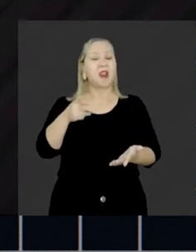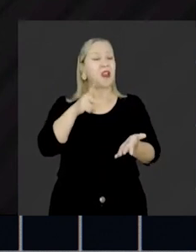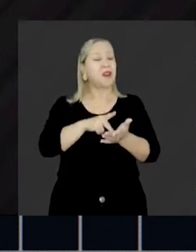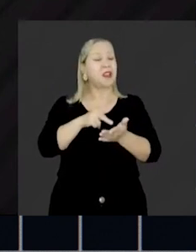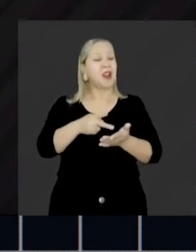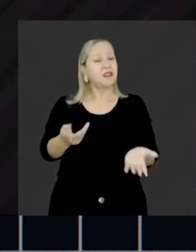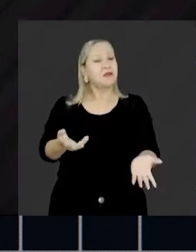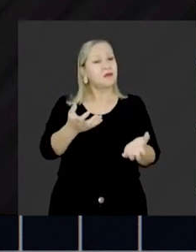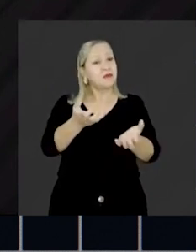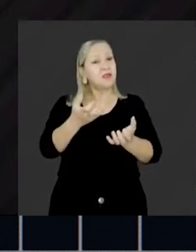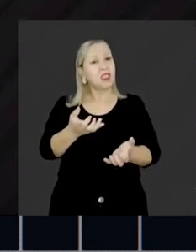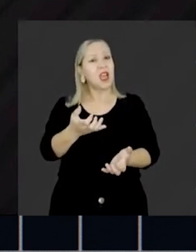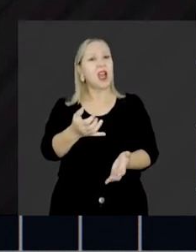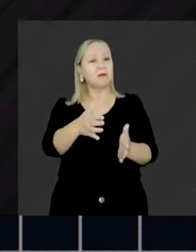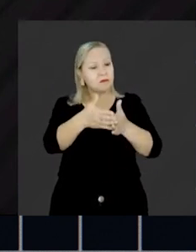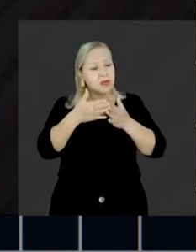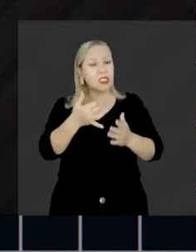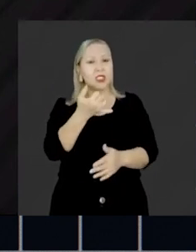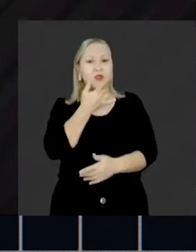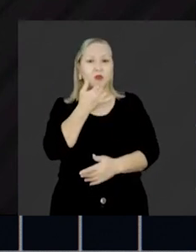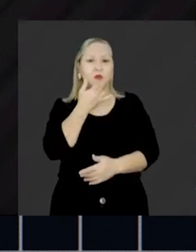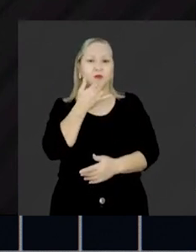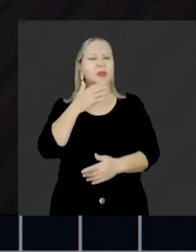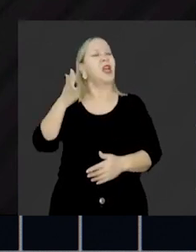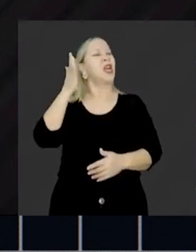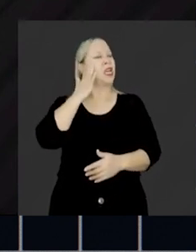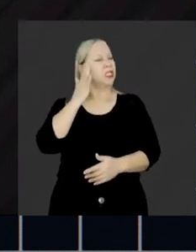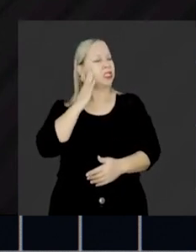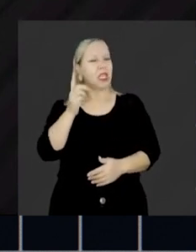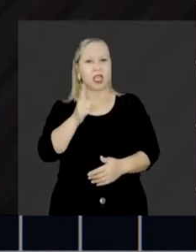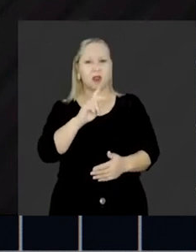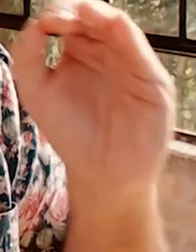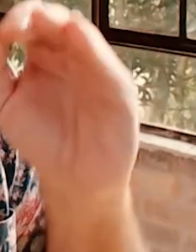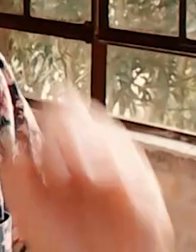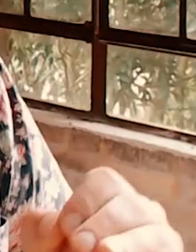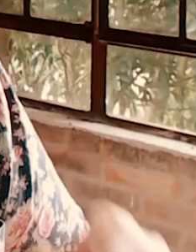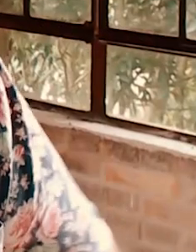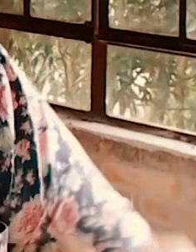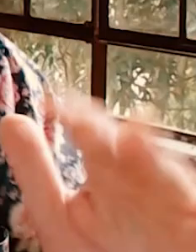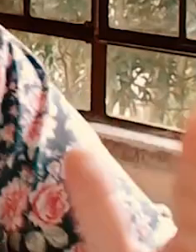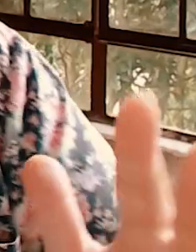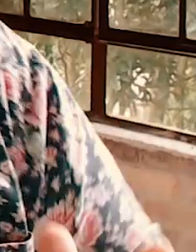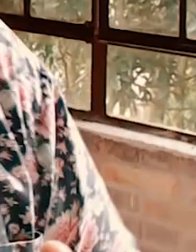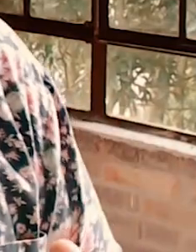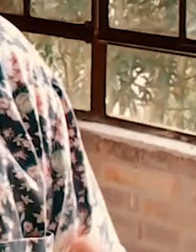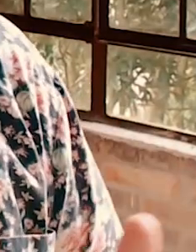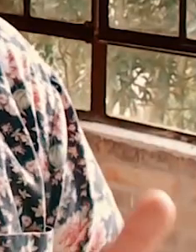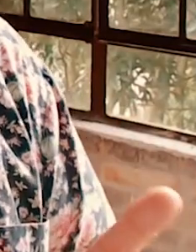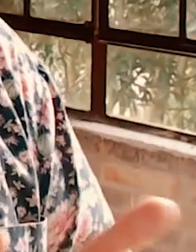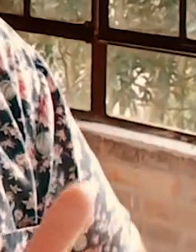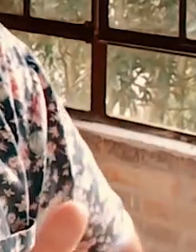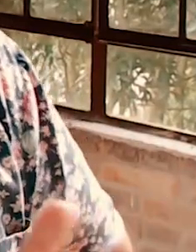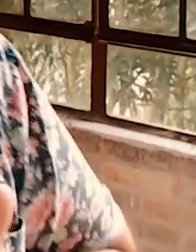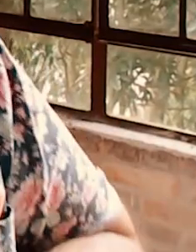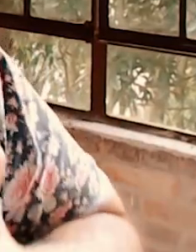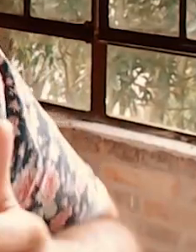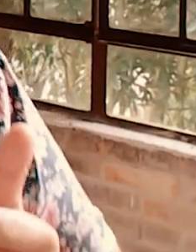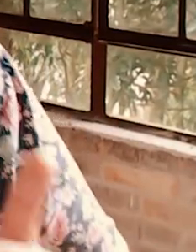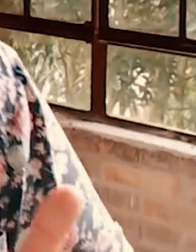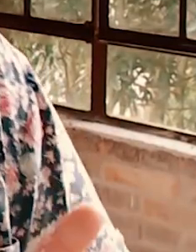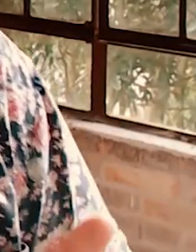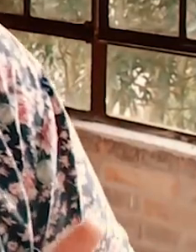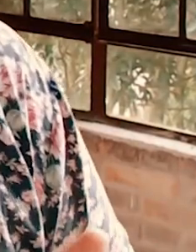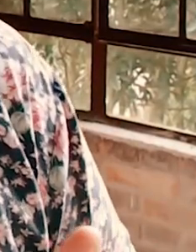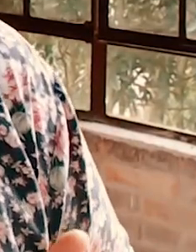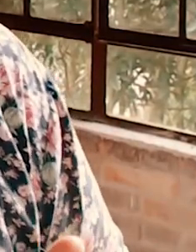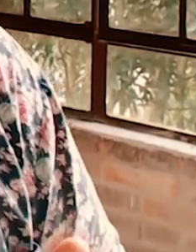que foi a farsa e a mentira da Lava Jato nesse país. Só por aí já dá para compreender o que virá num debate, o